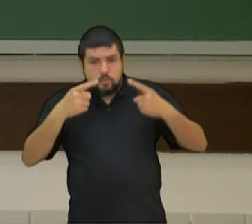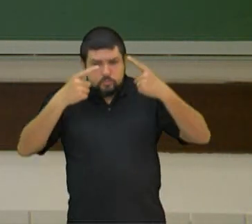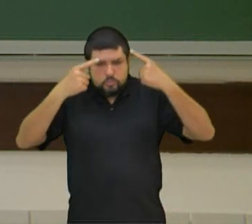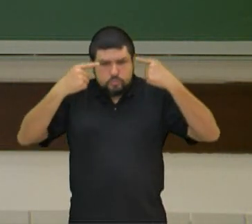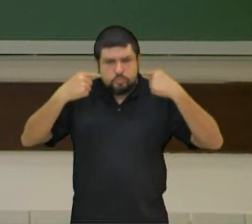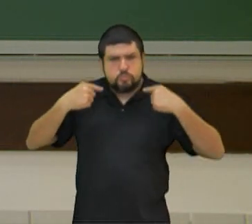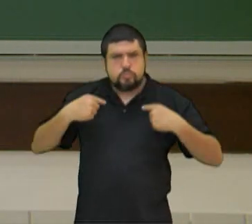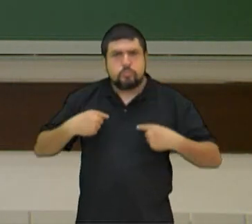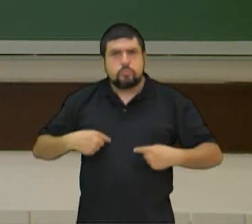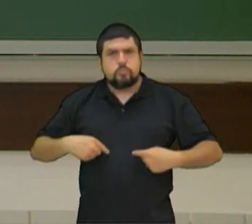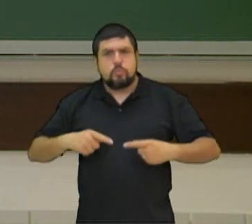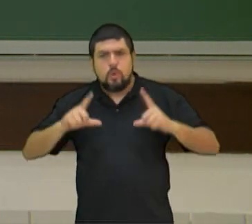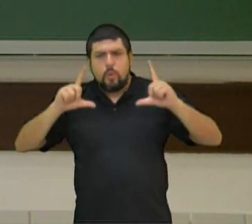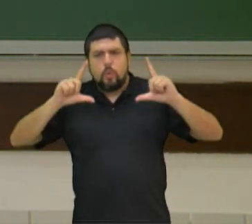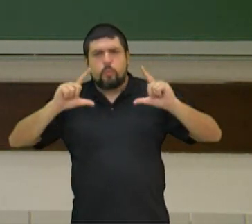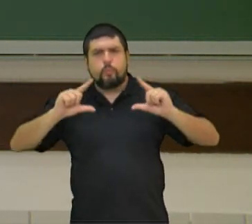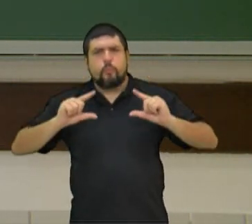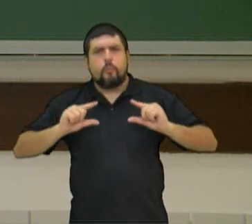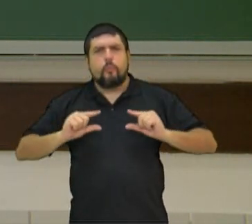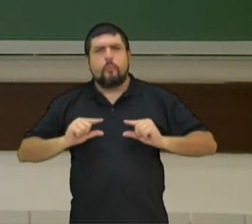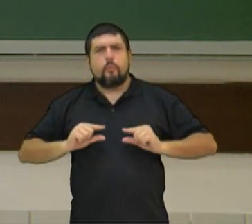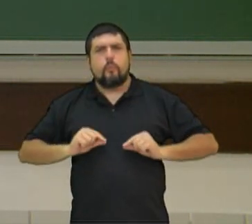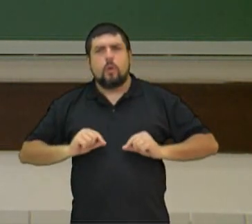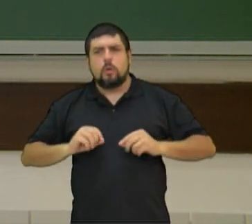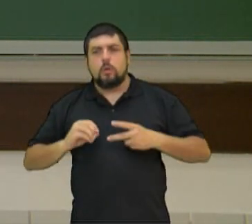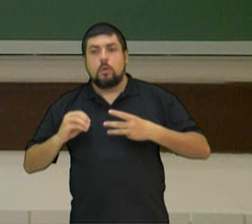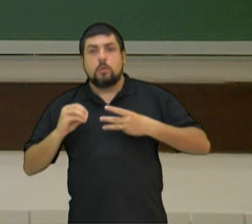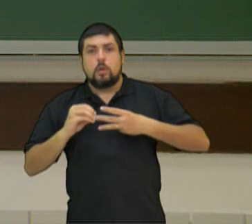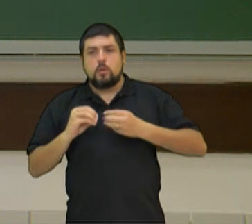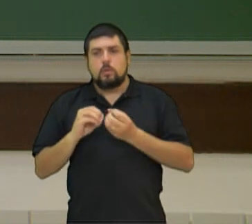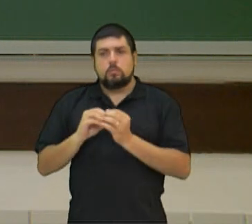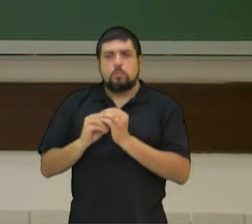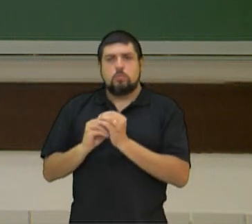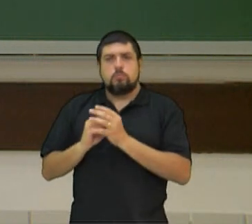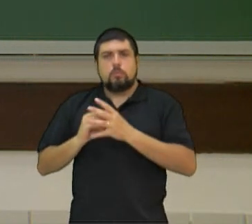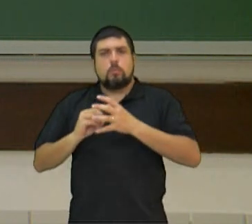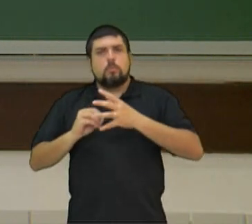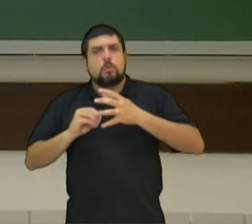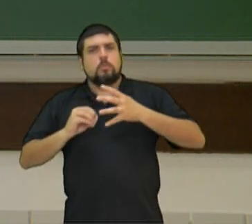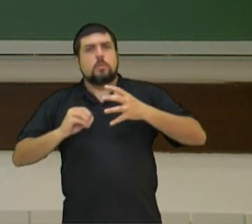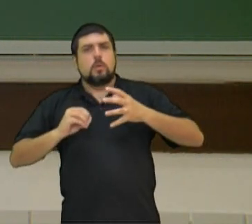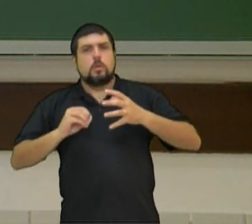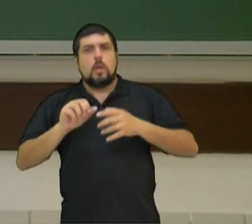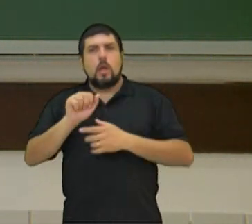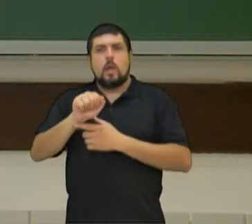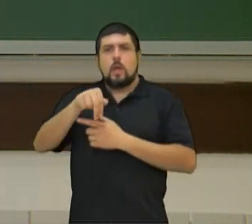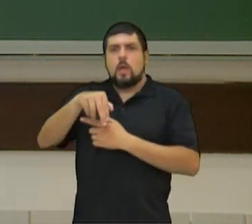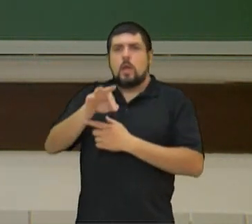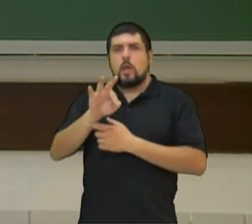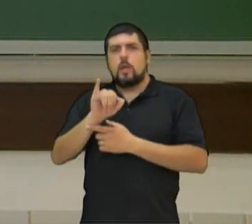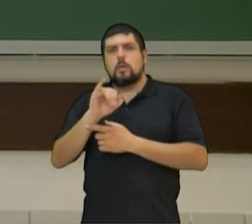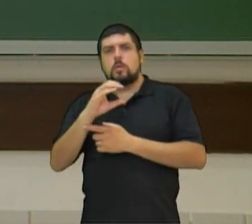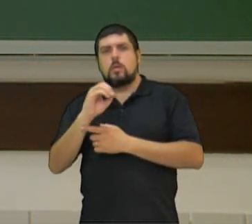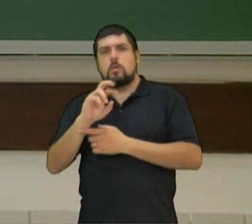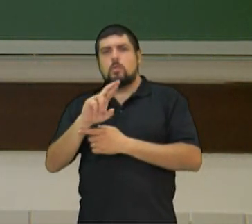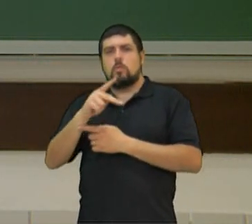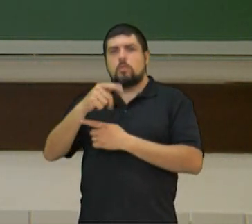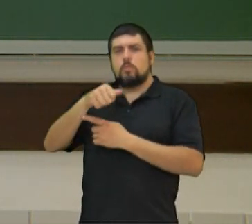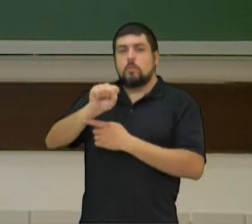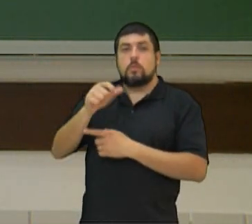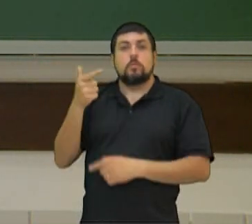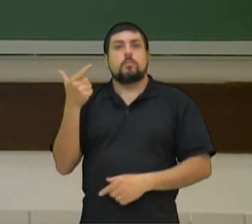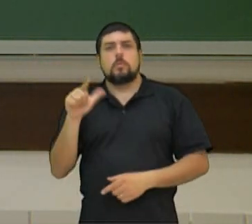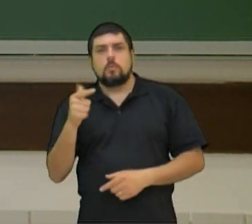HIV, ela não vai ter essa produção de anticorpos, ela não vai ter esses glóbulos brancos defendendo o organismo